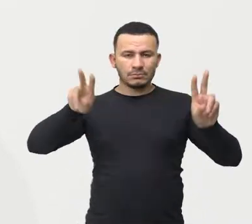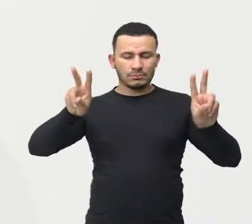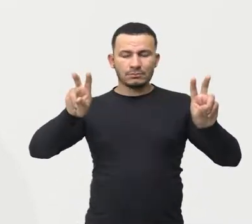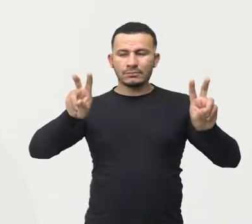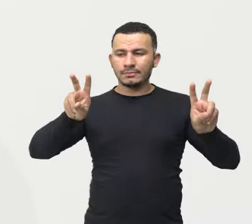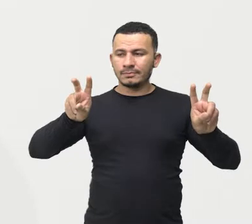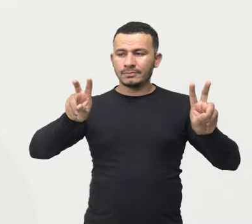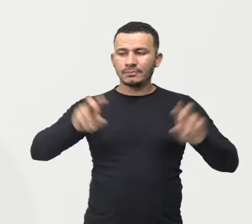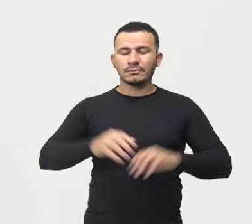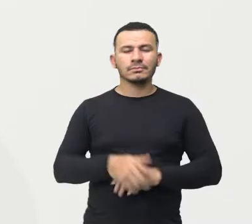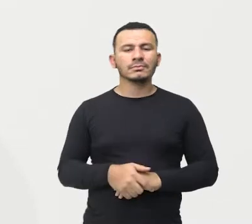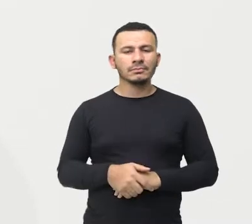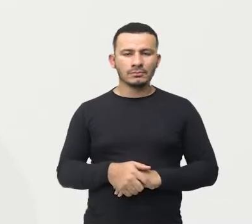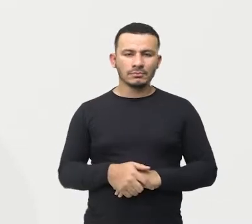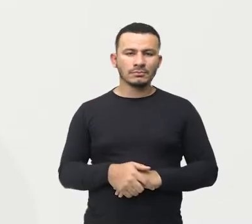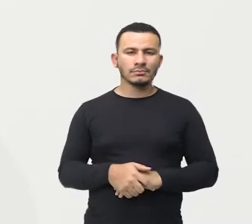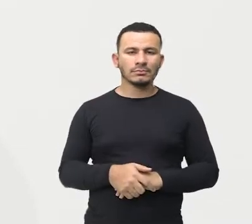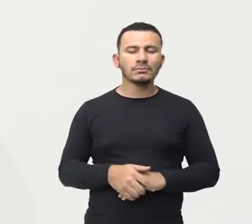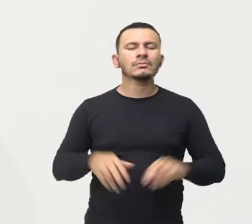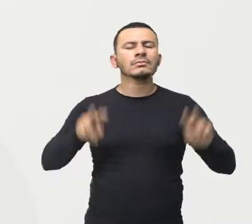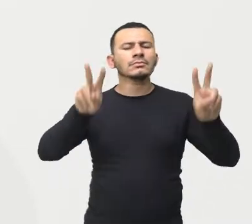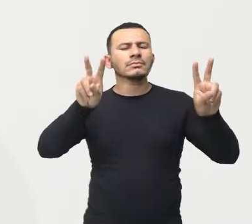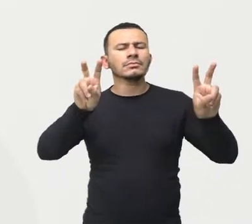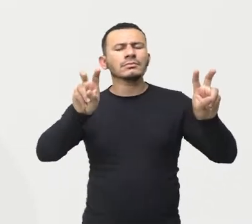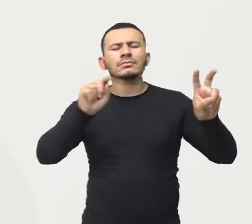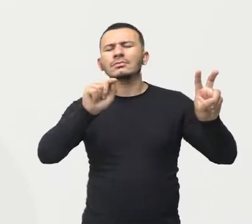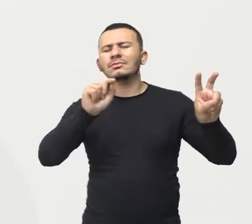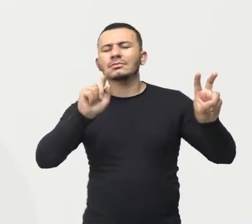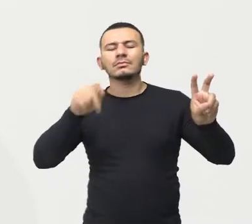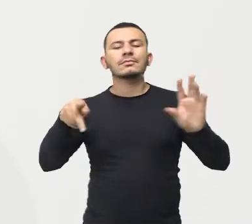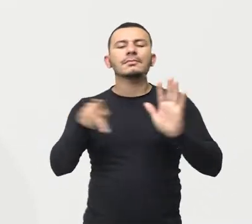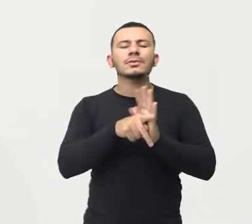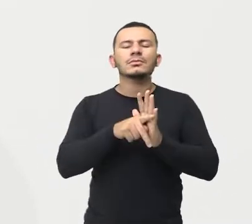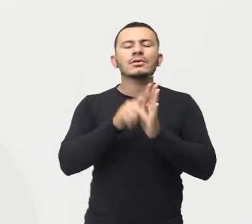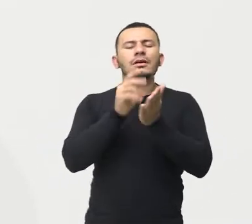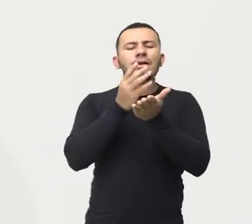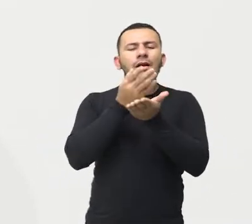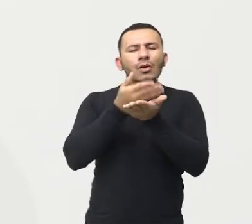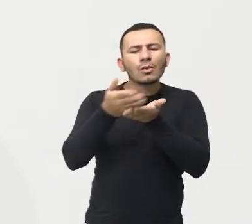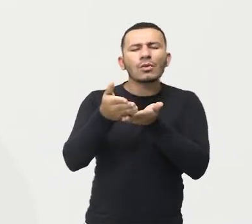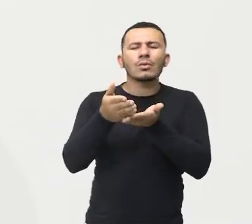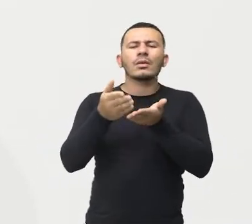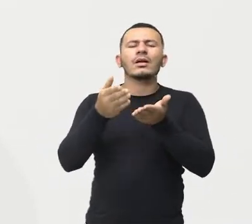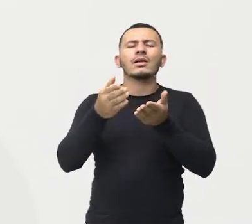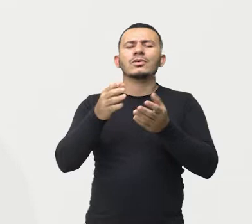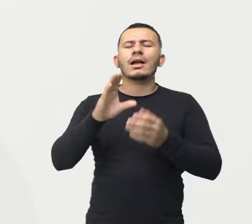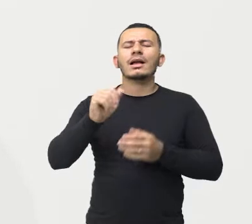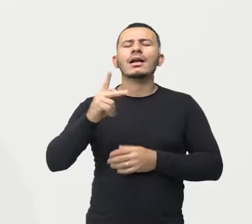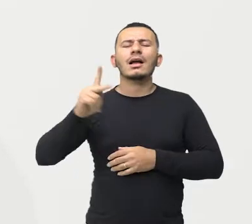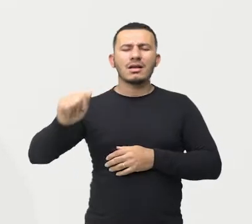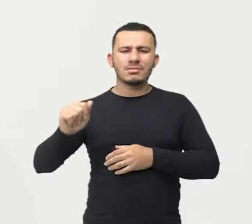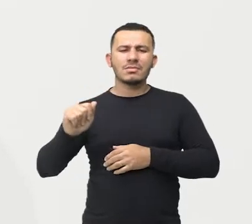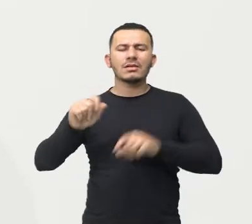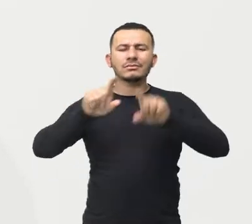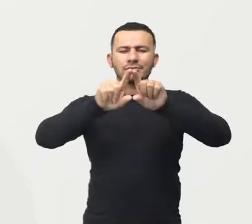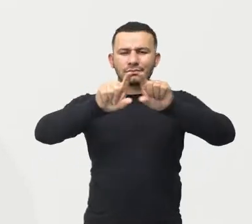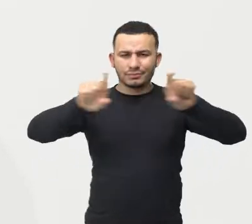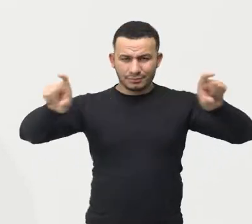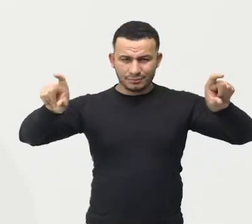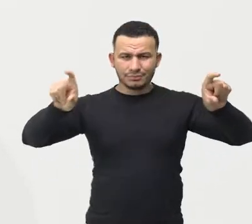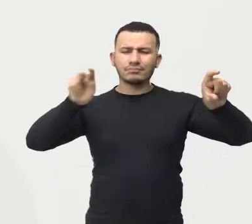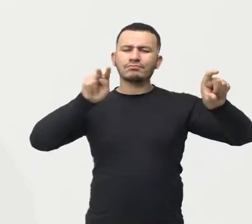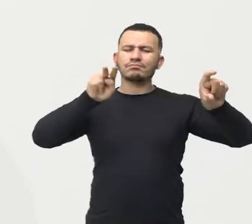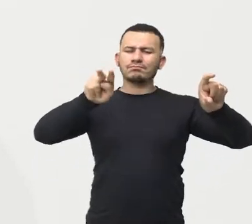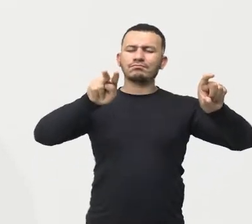título, certo? Que é exatamente a chamada, a capa, certo? A